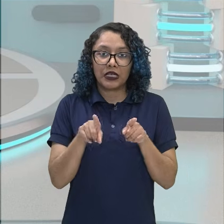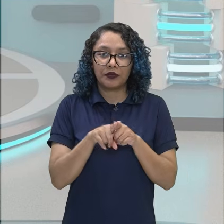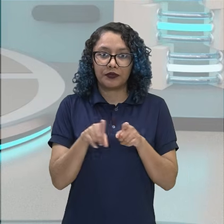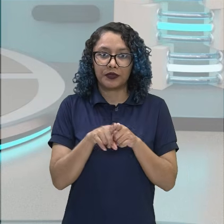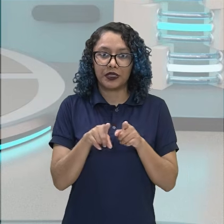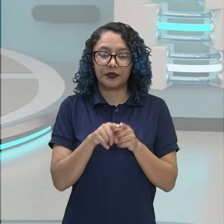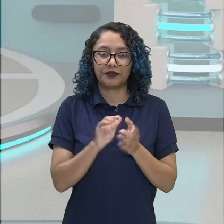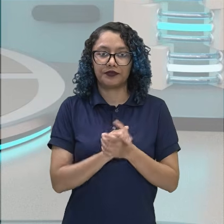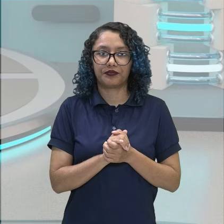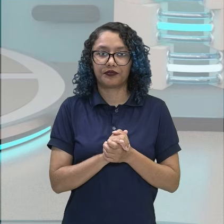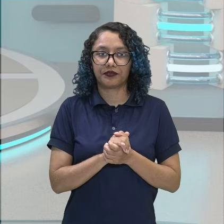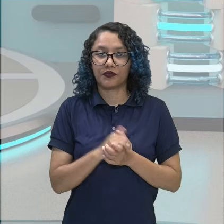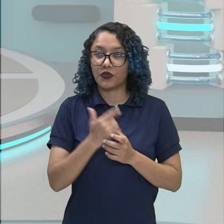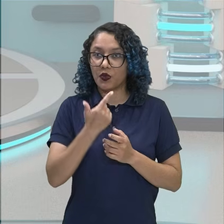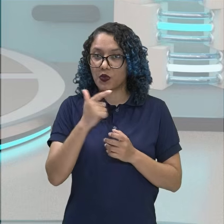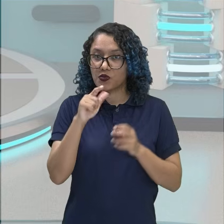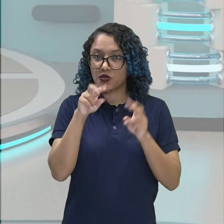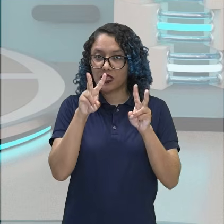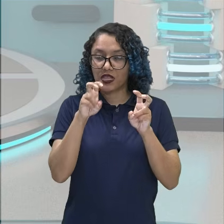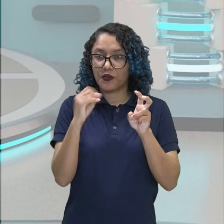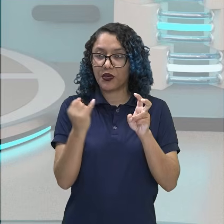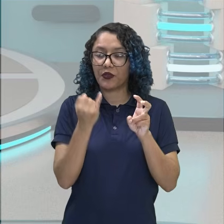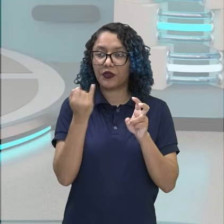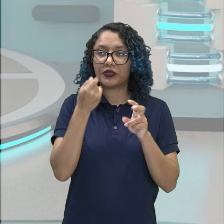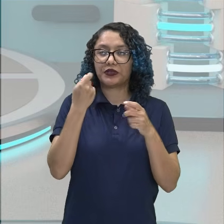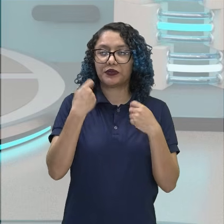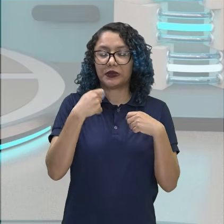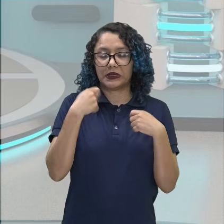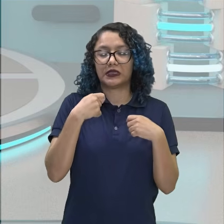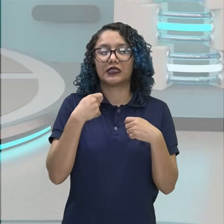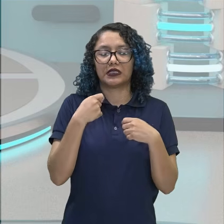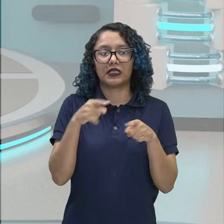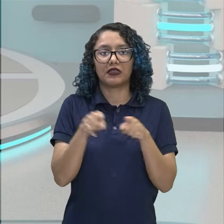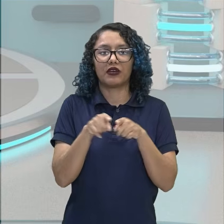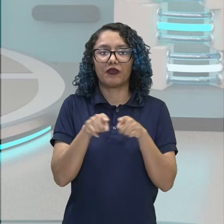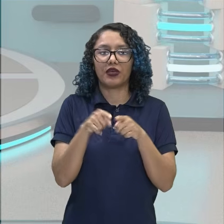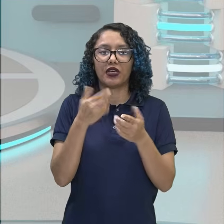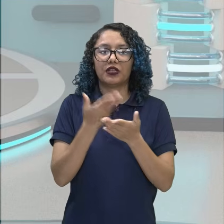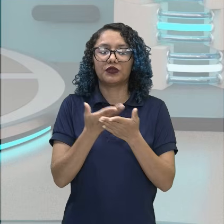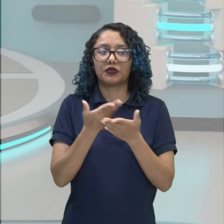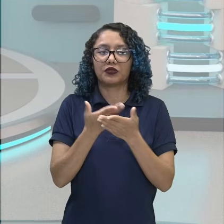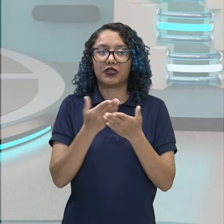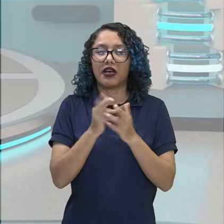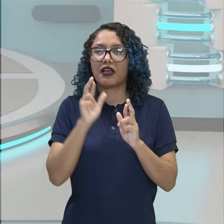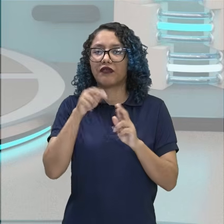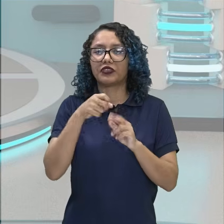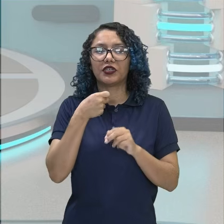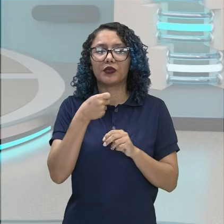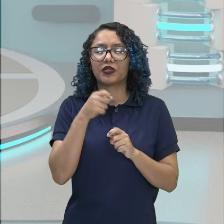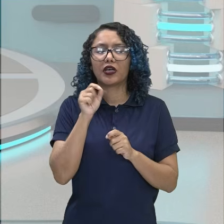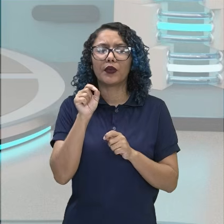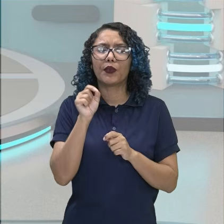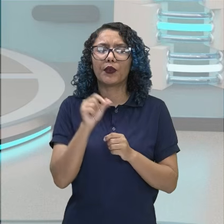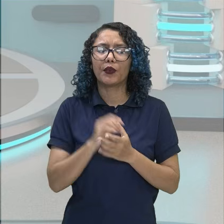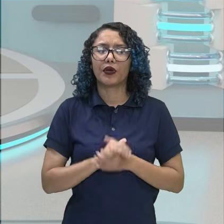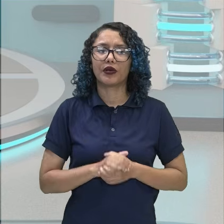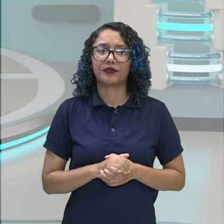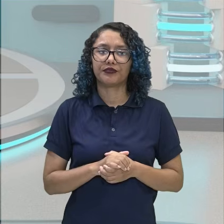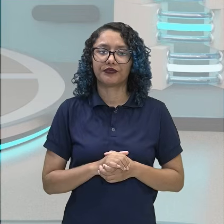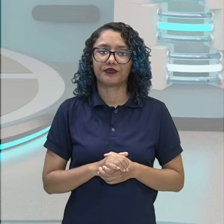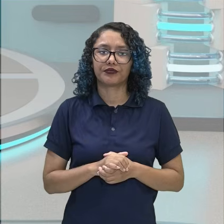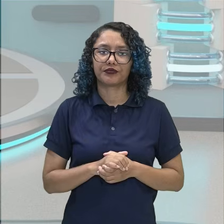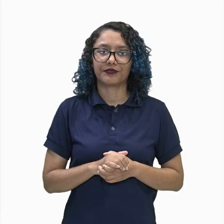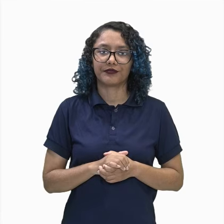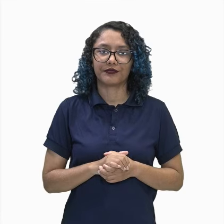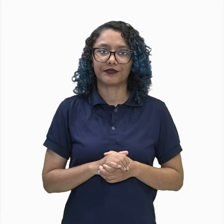ponto interessante a abordar, a comentar sobre a questão das reportagens, que é a questão